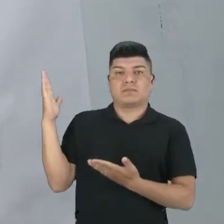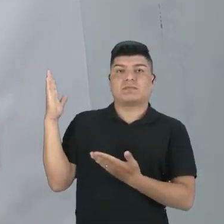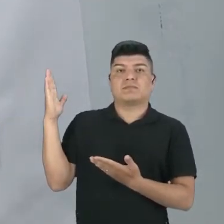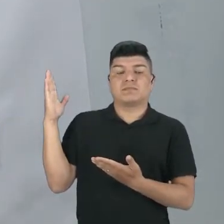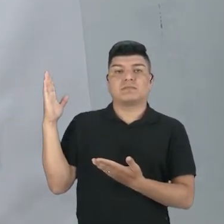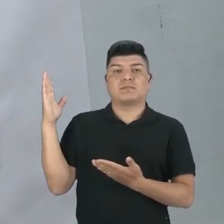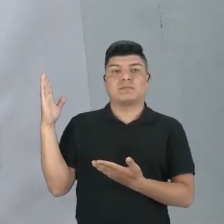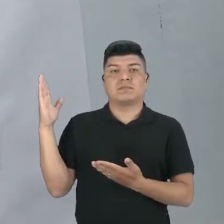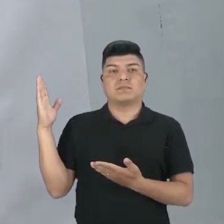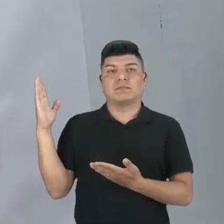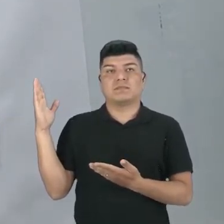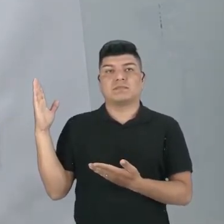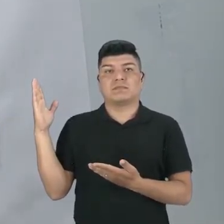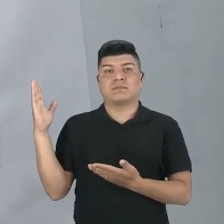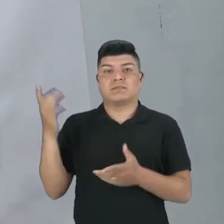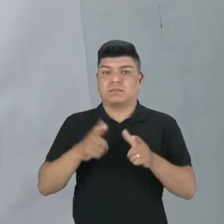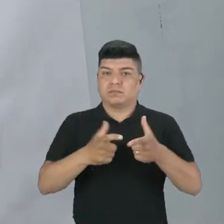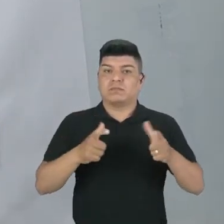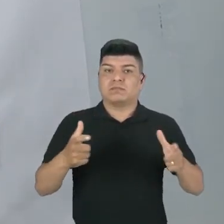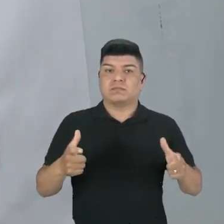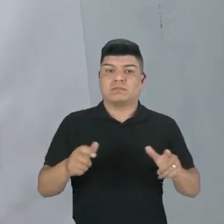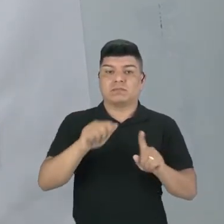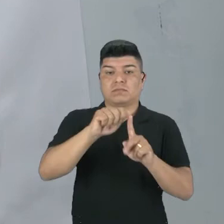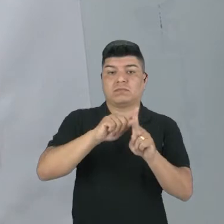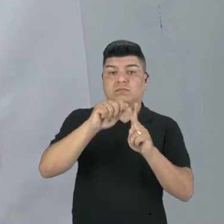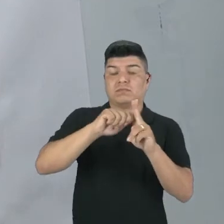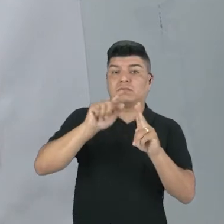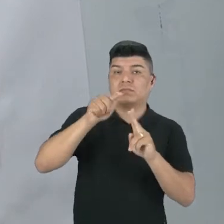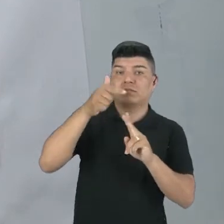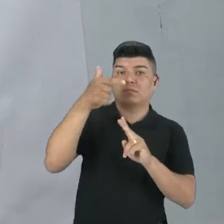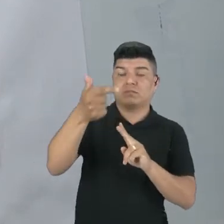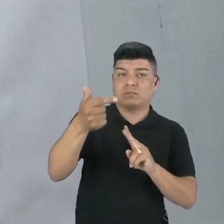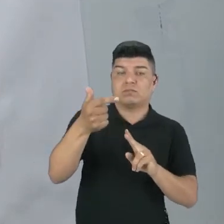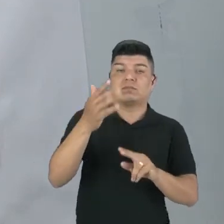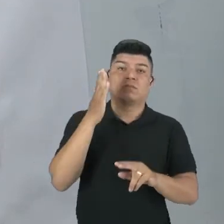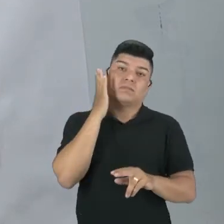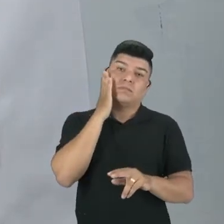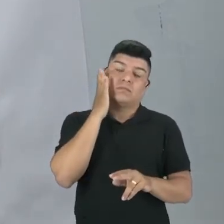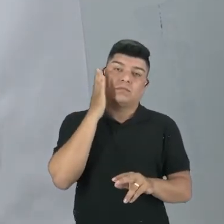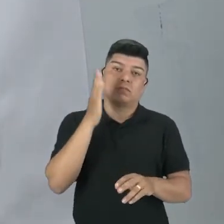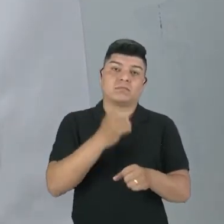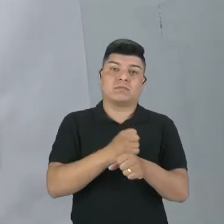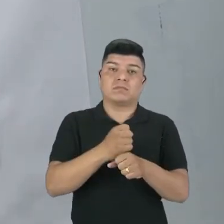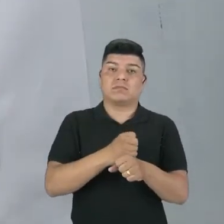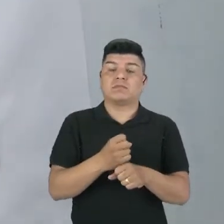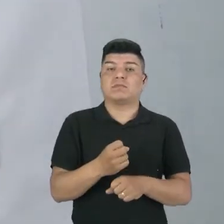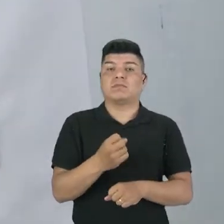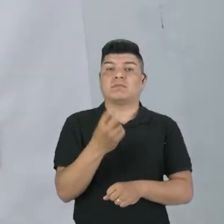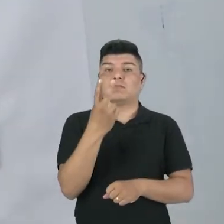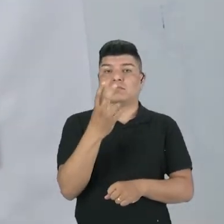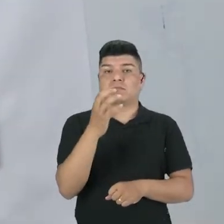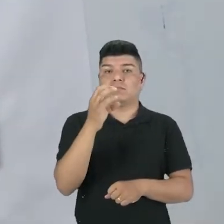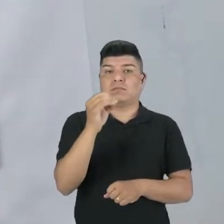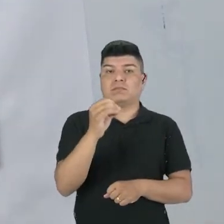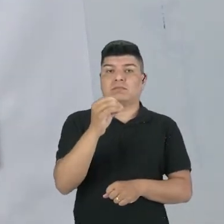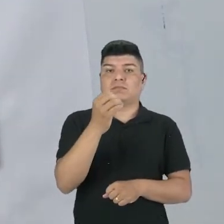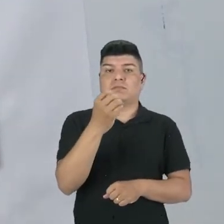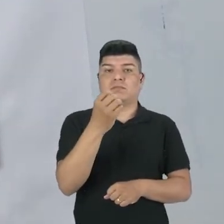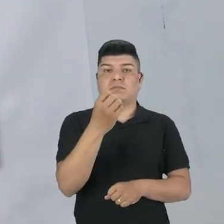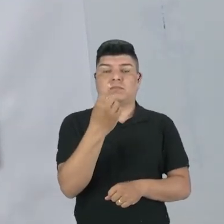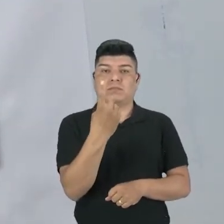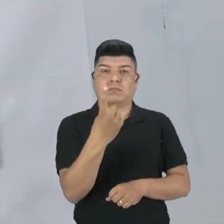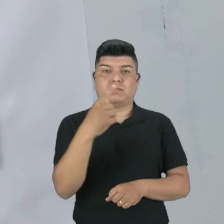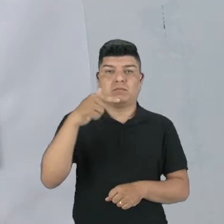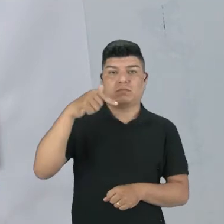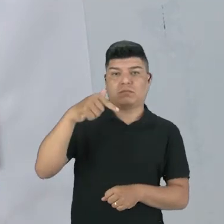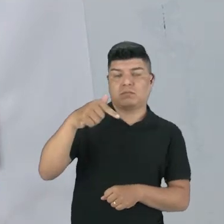forma. Olha, já aumentou alguns meses depois daquela data, foi em 2017 também, mas alguns meses depois já teve alteração.